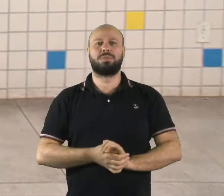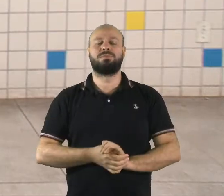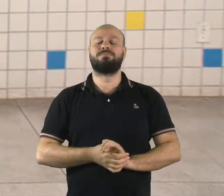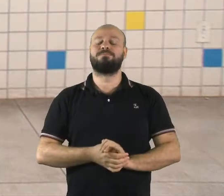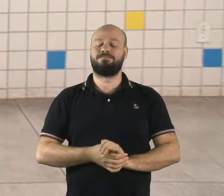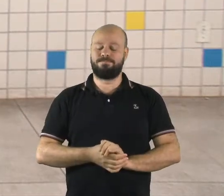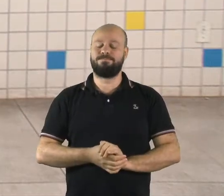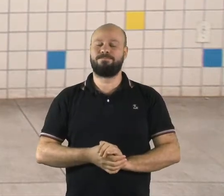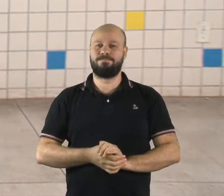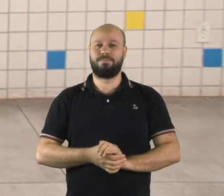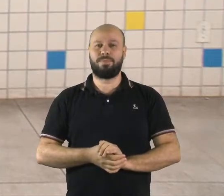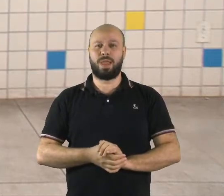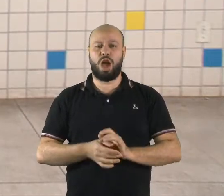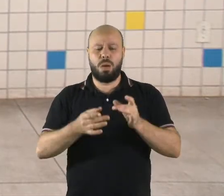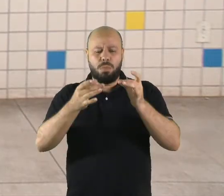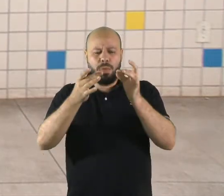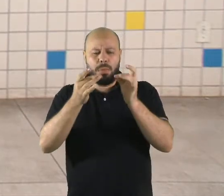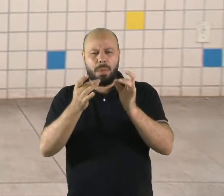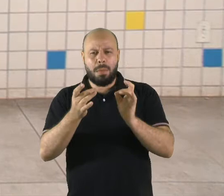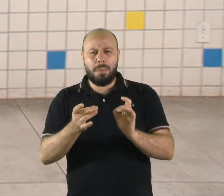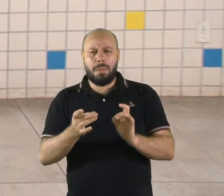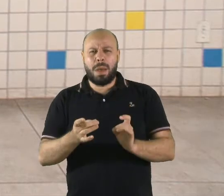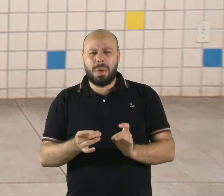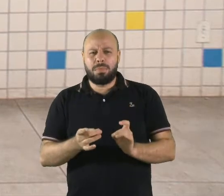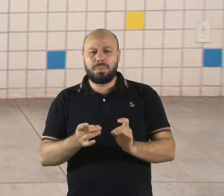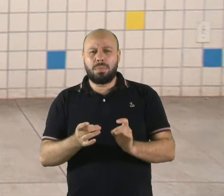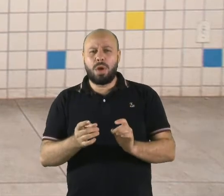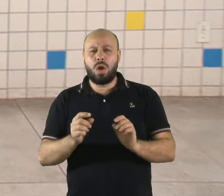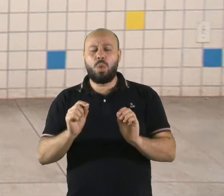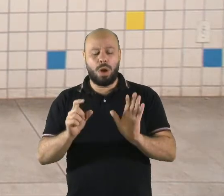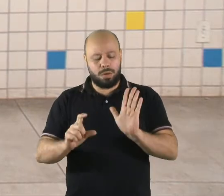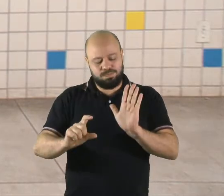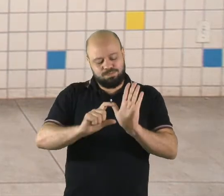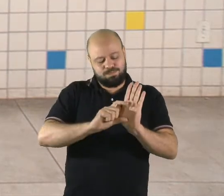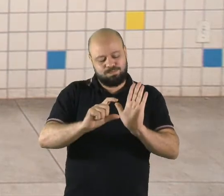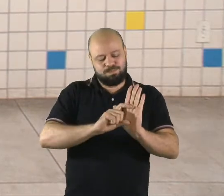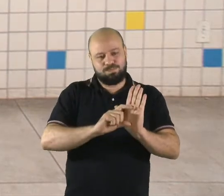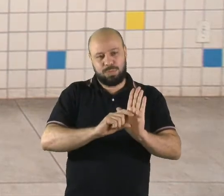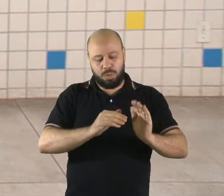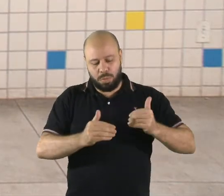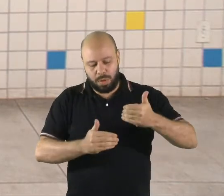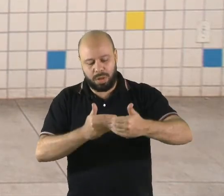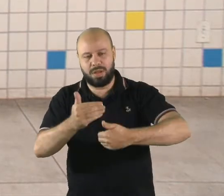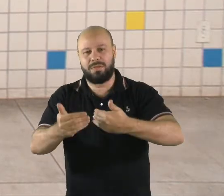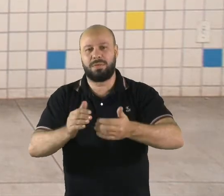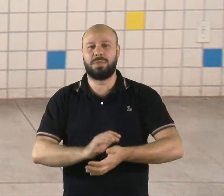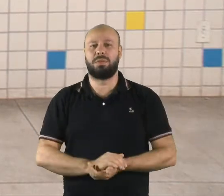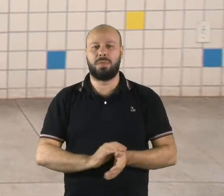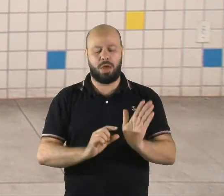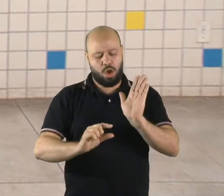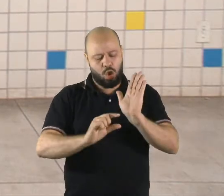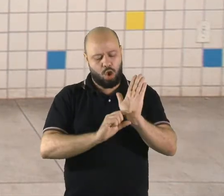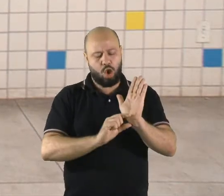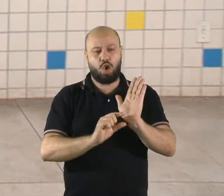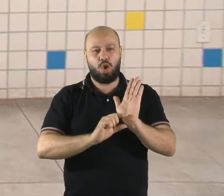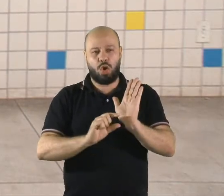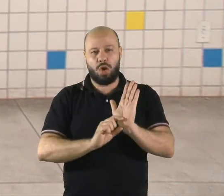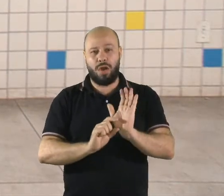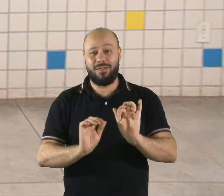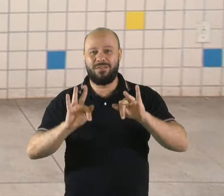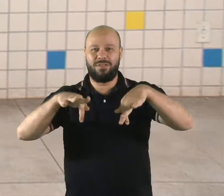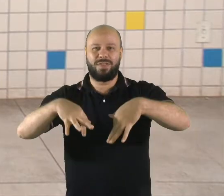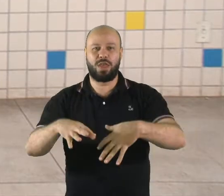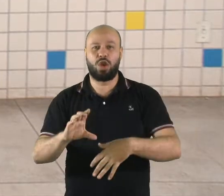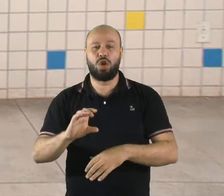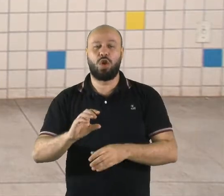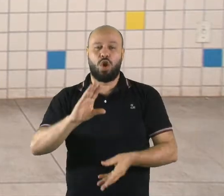dessas informações serão escritas no seu desenvolvimento. A conclusão é o fim do